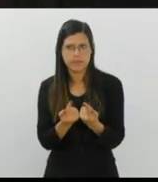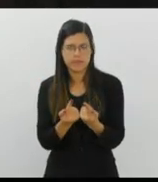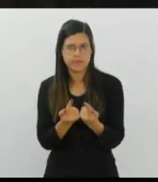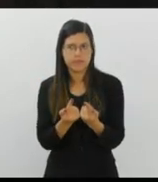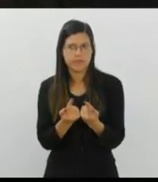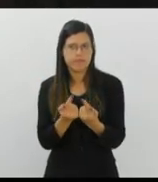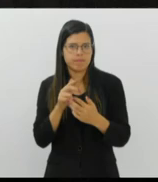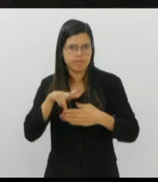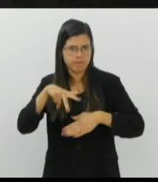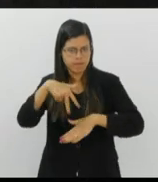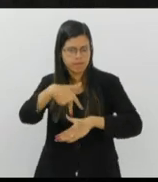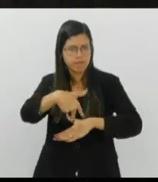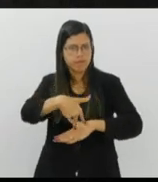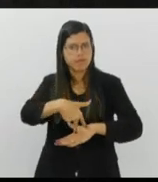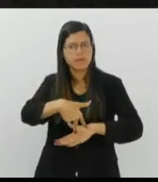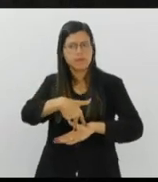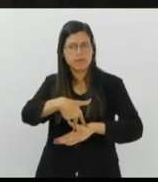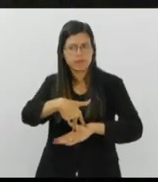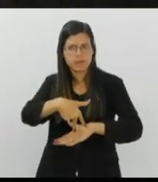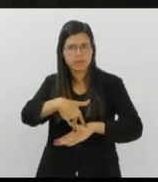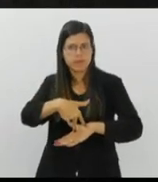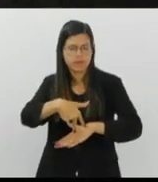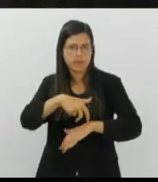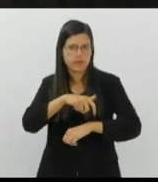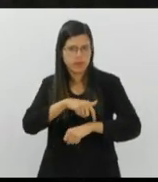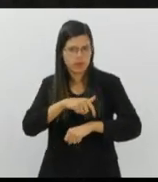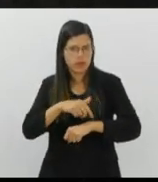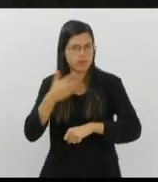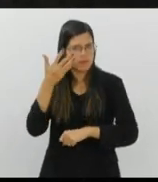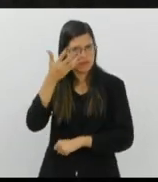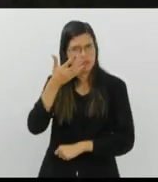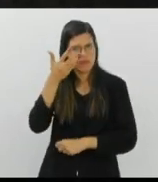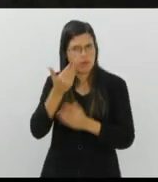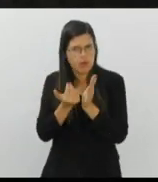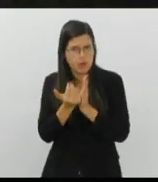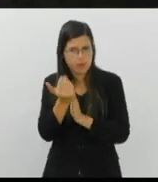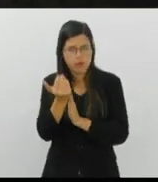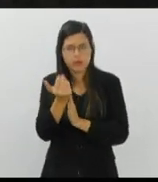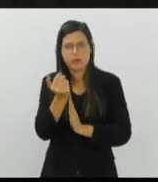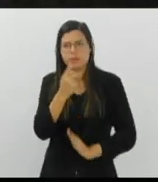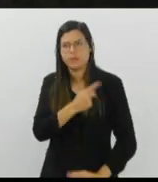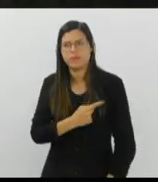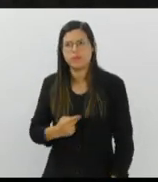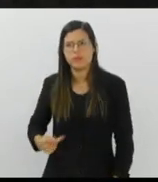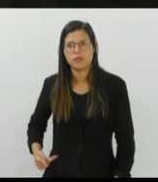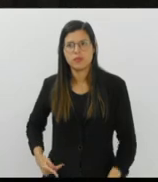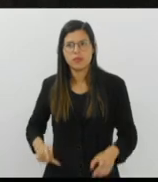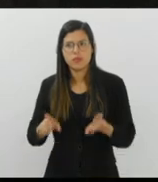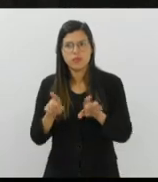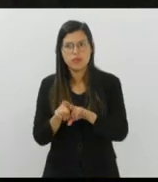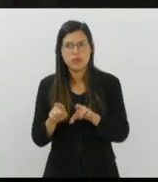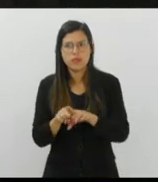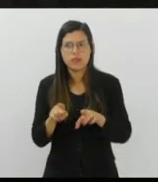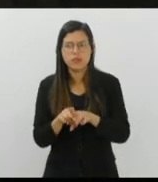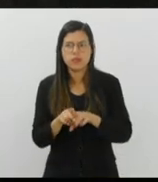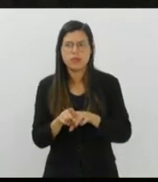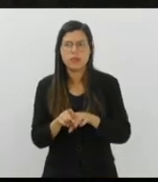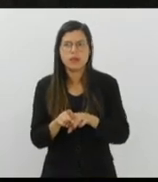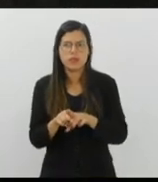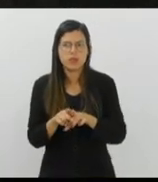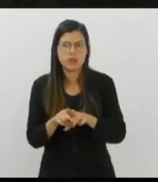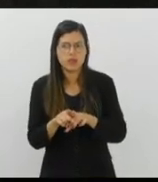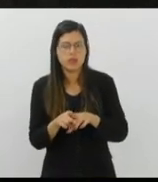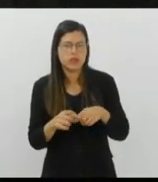subo aqui nesse expediente inicial, senhora presidente, para também fazer